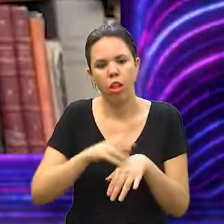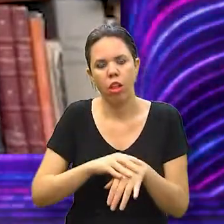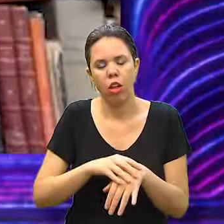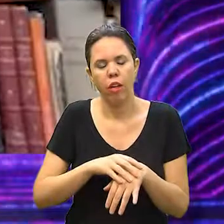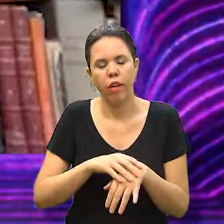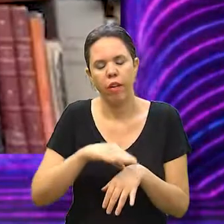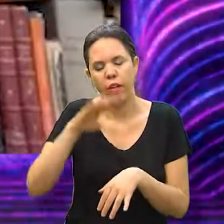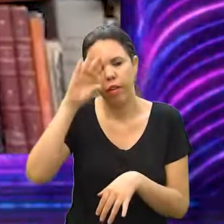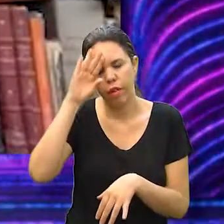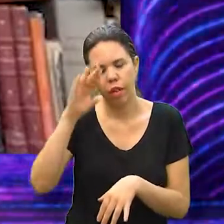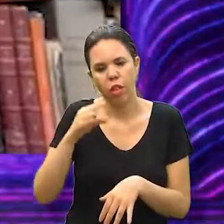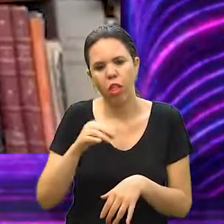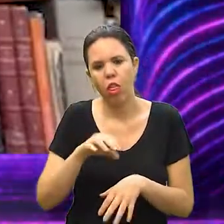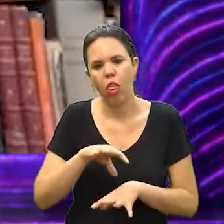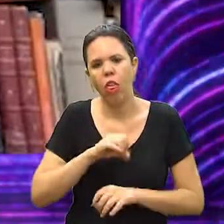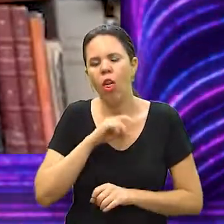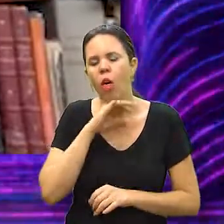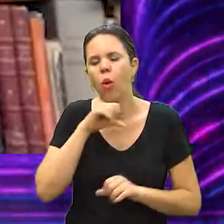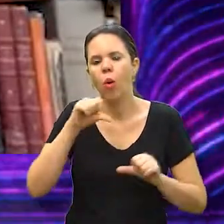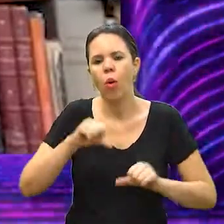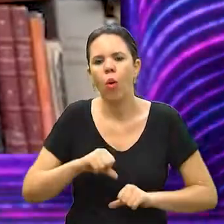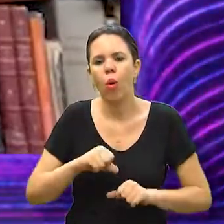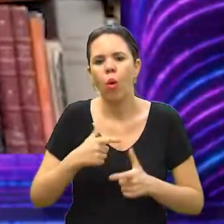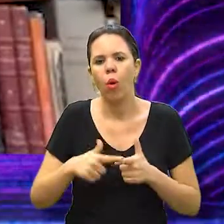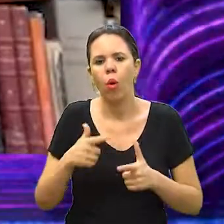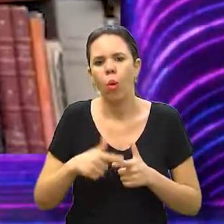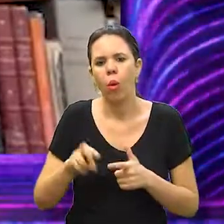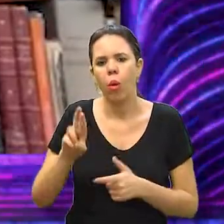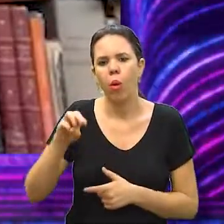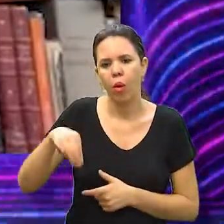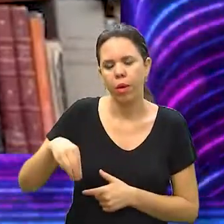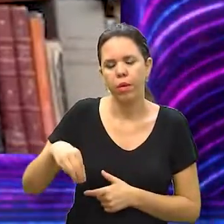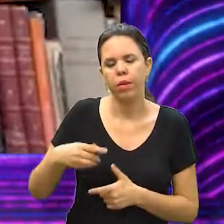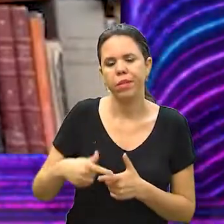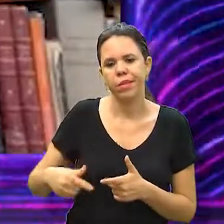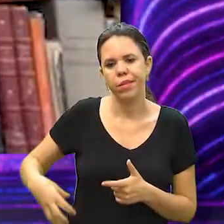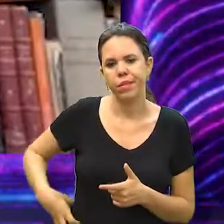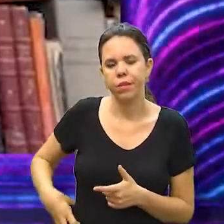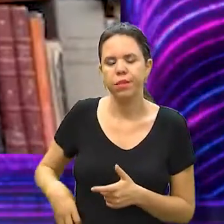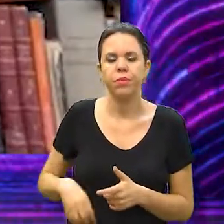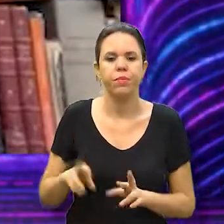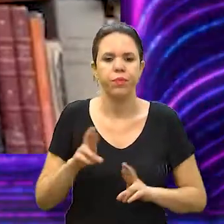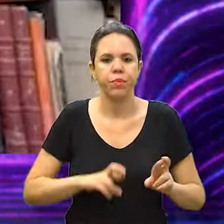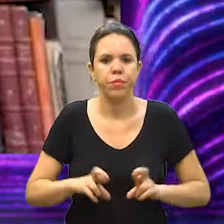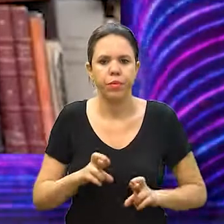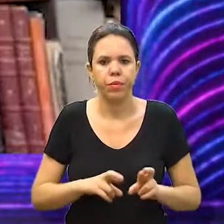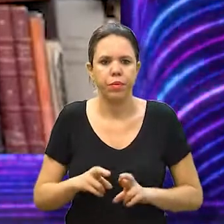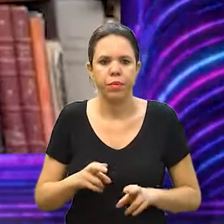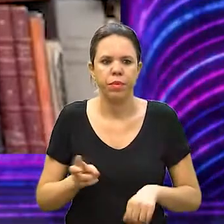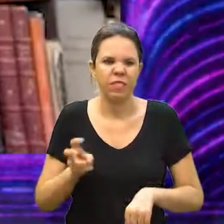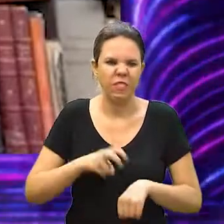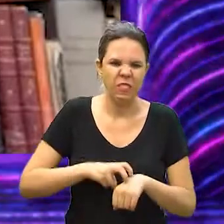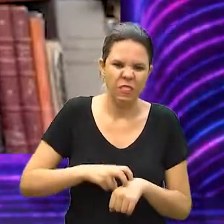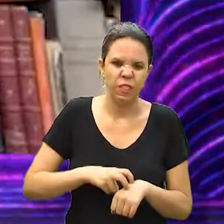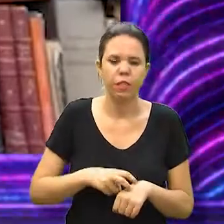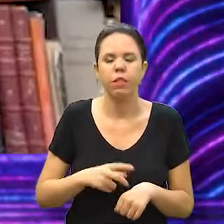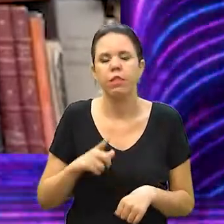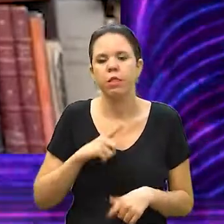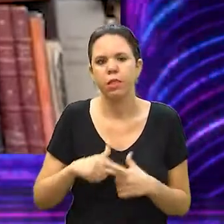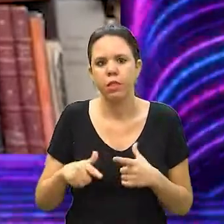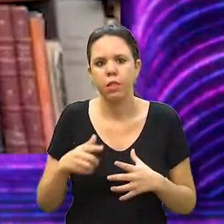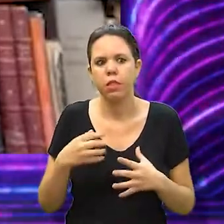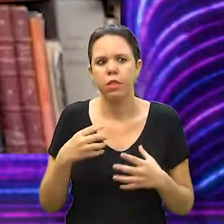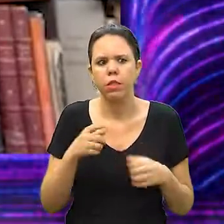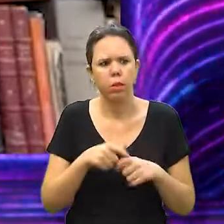enfermo, intoxicado e com falência renal aguda. Os exames laboratoriais indicavam envenenamento. Intrigados,